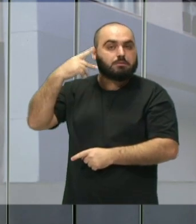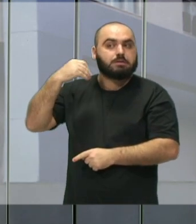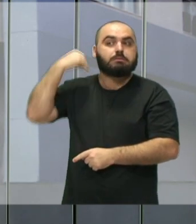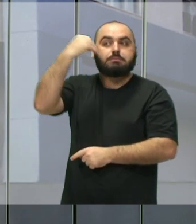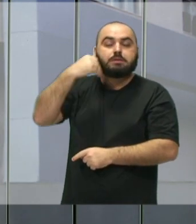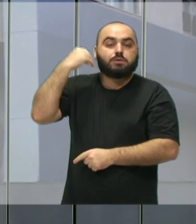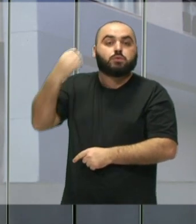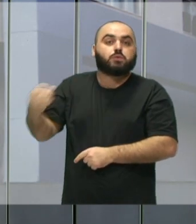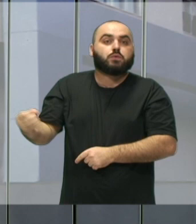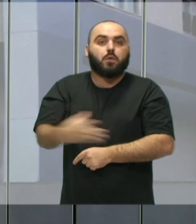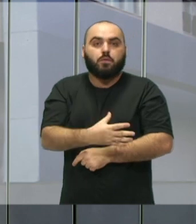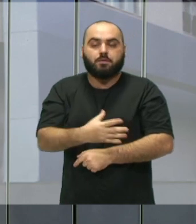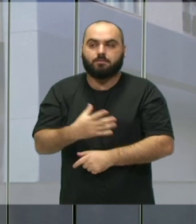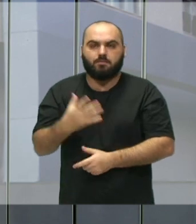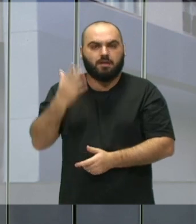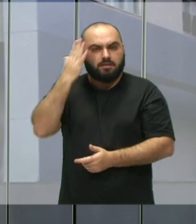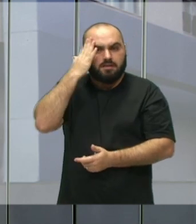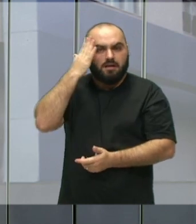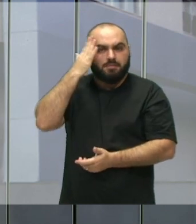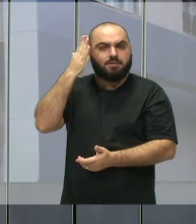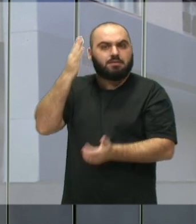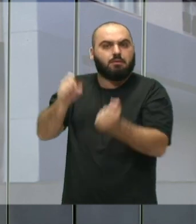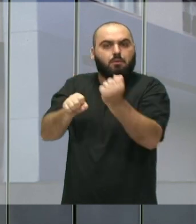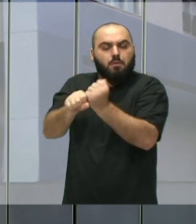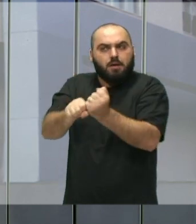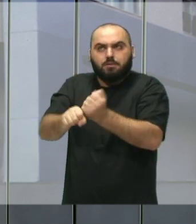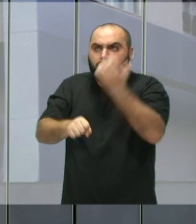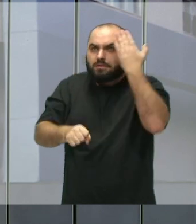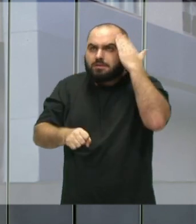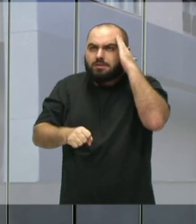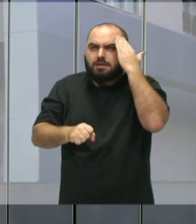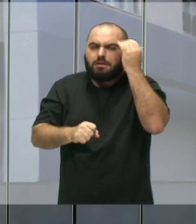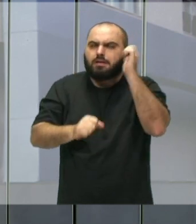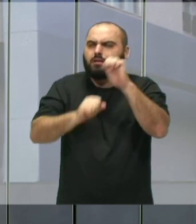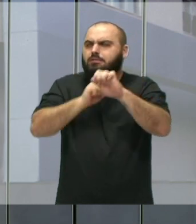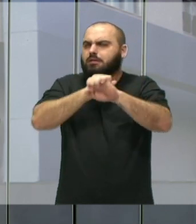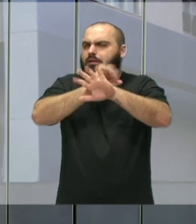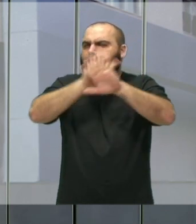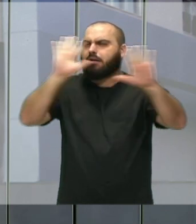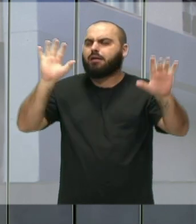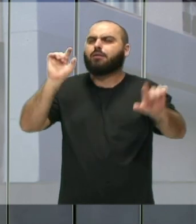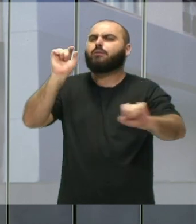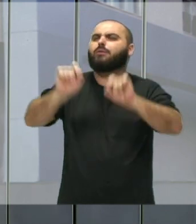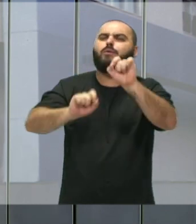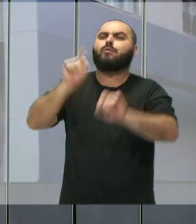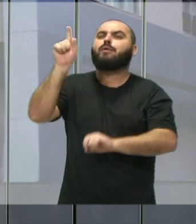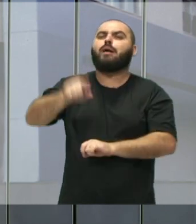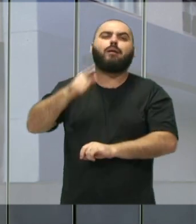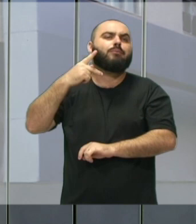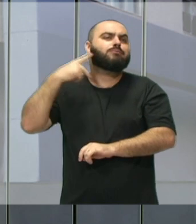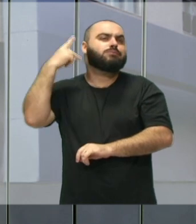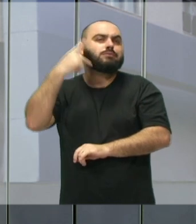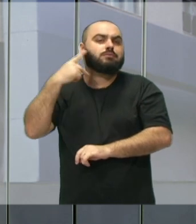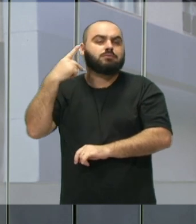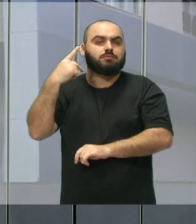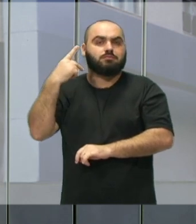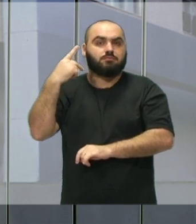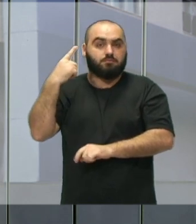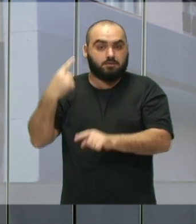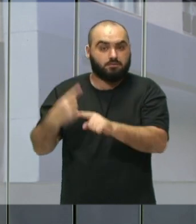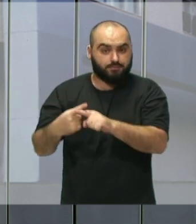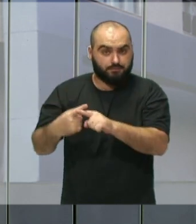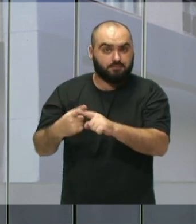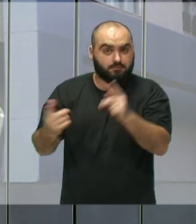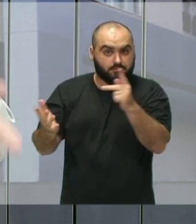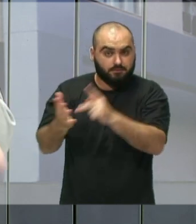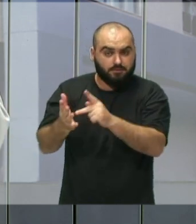foi um ano de você entender aqui como funciona todo esse panorama político, porque logicamente é diferente